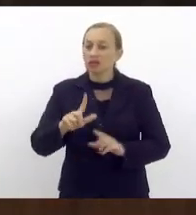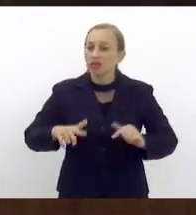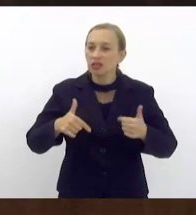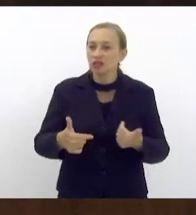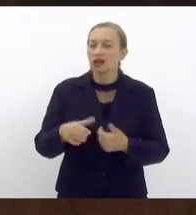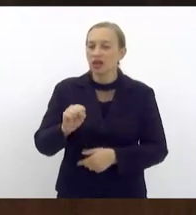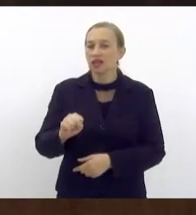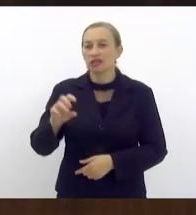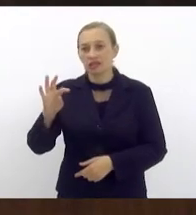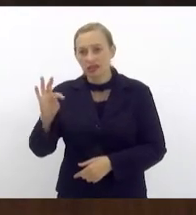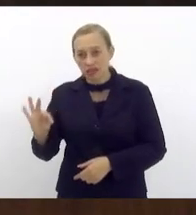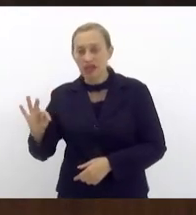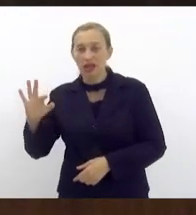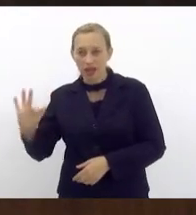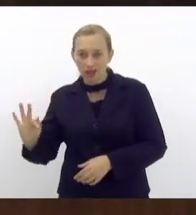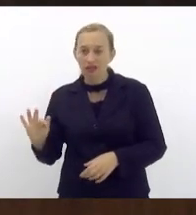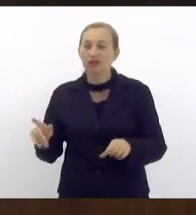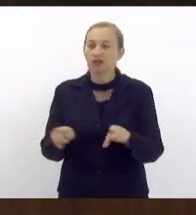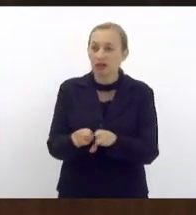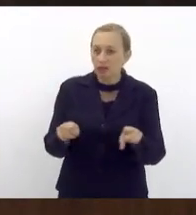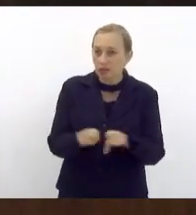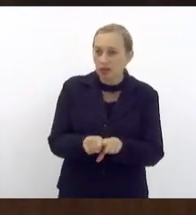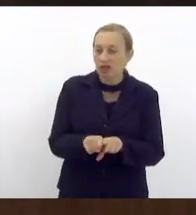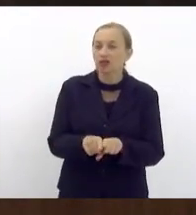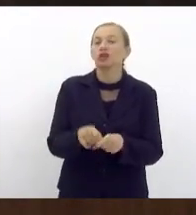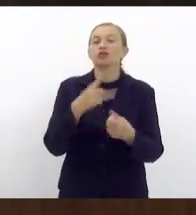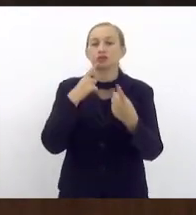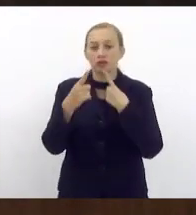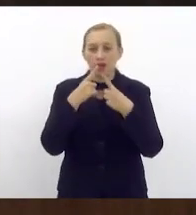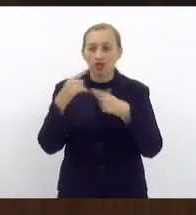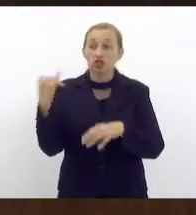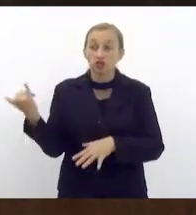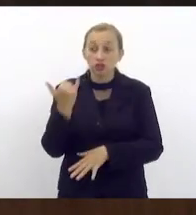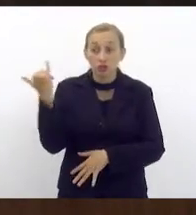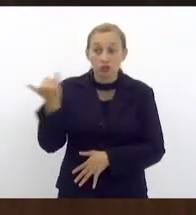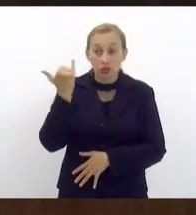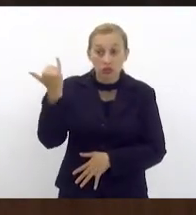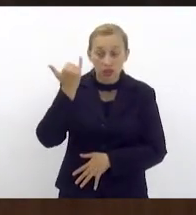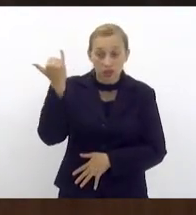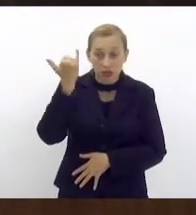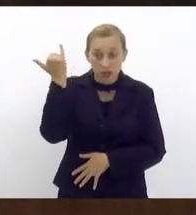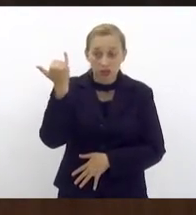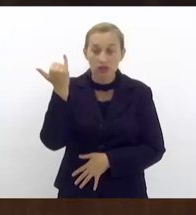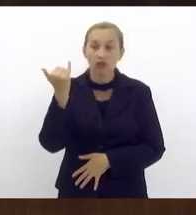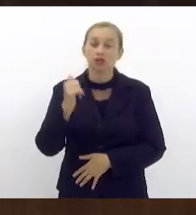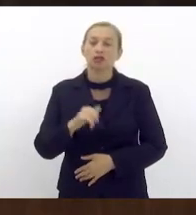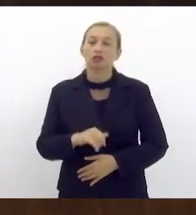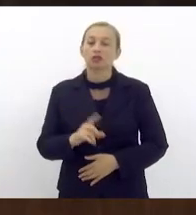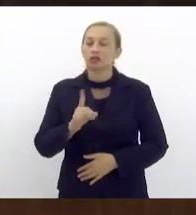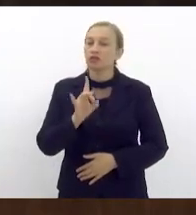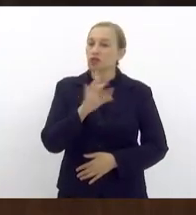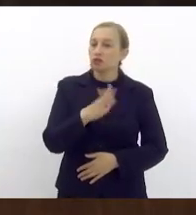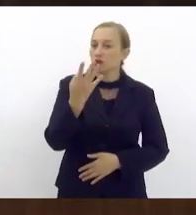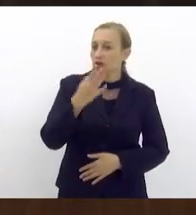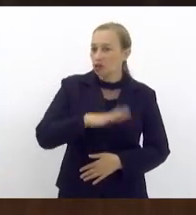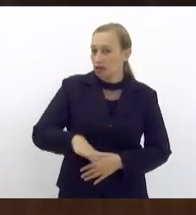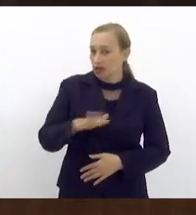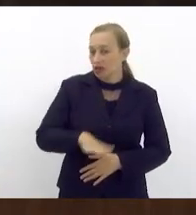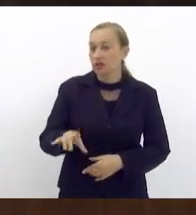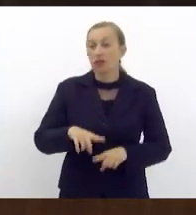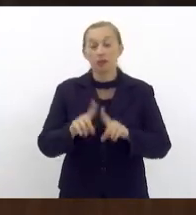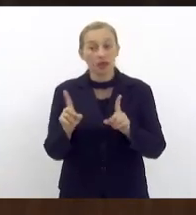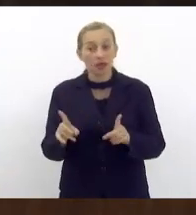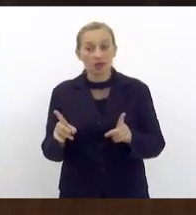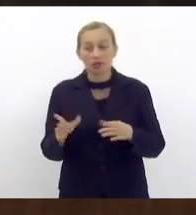do STF também traz um um debate importantíssimo para não só crianças baleadas